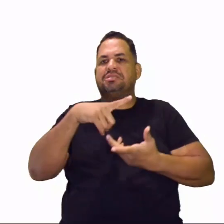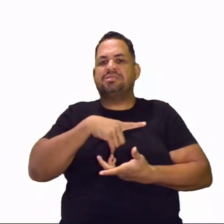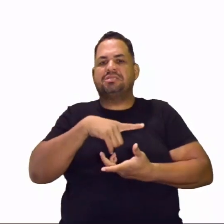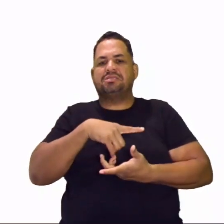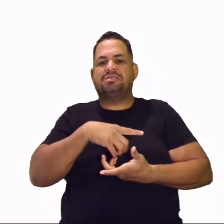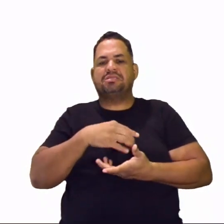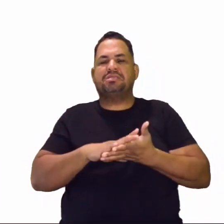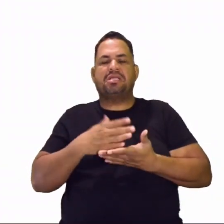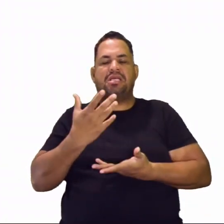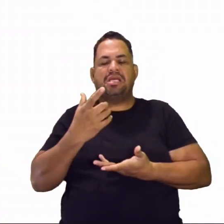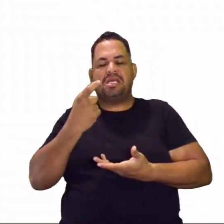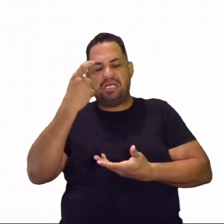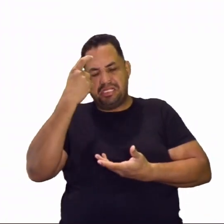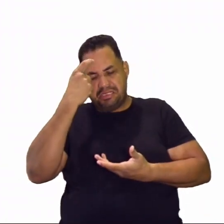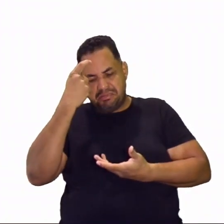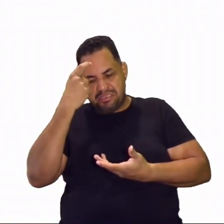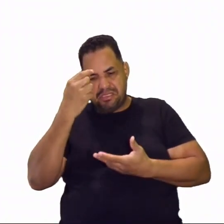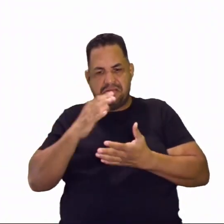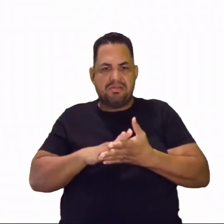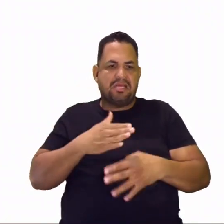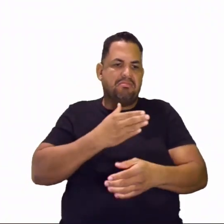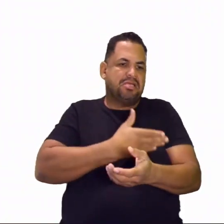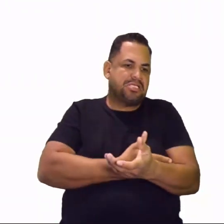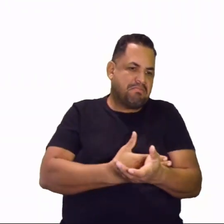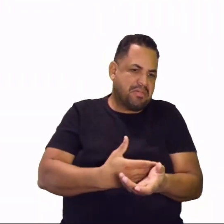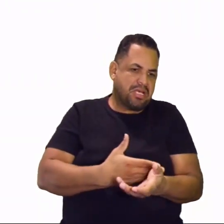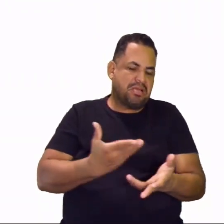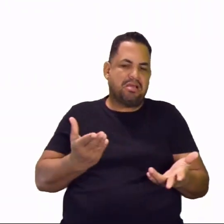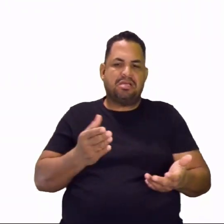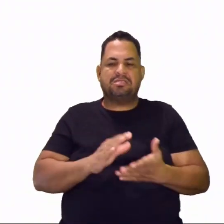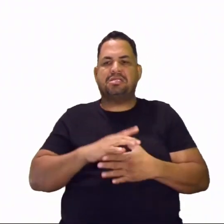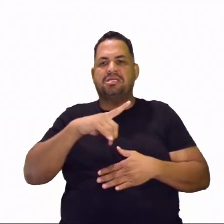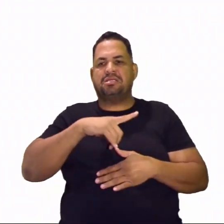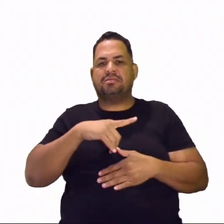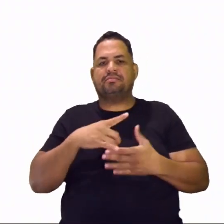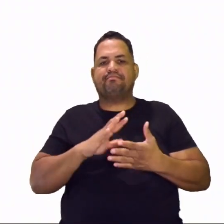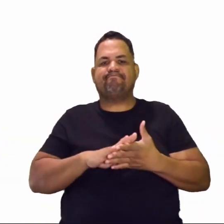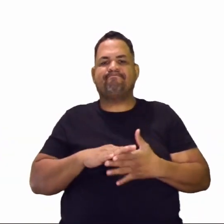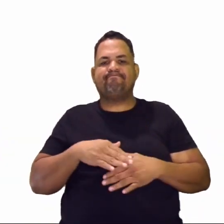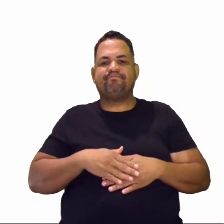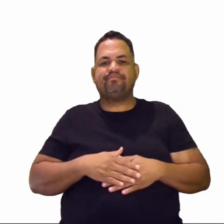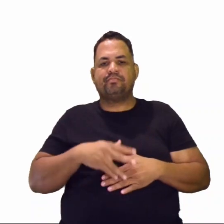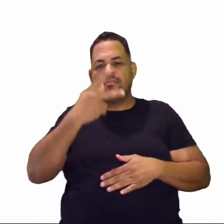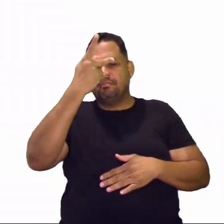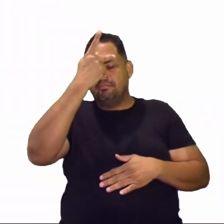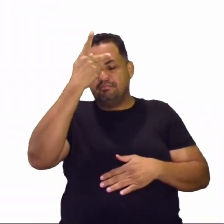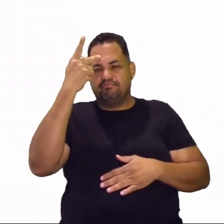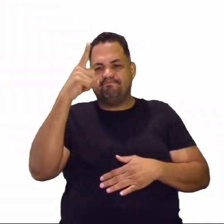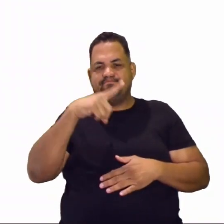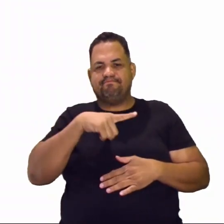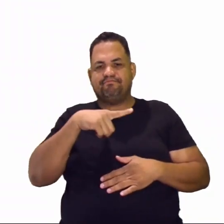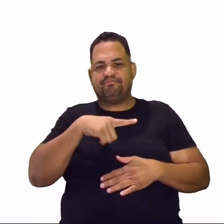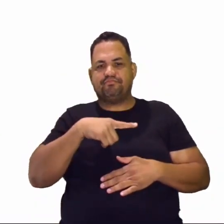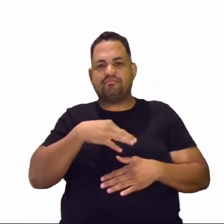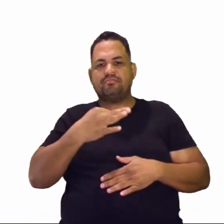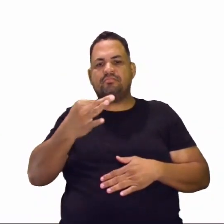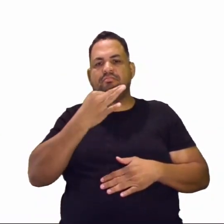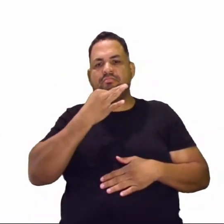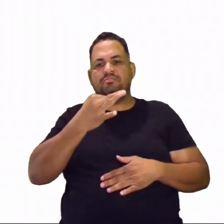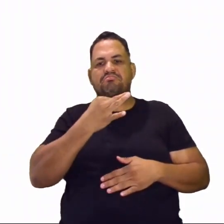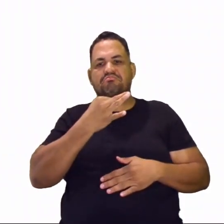então tem que ter a consciência não sei o quê, tem que ter a consciência não sei o quê, tem que ter... Gente, as pessoas trazem esse discurso do senso comum